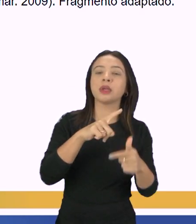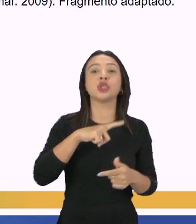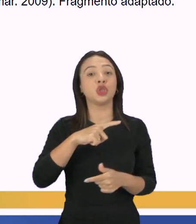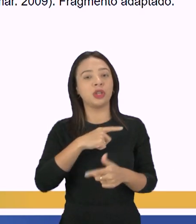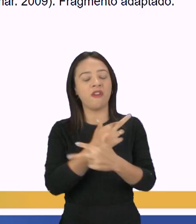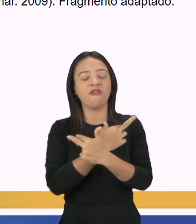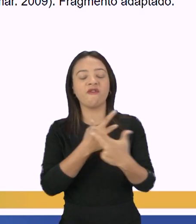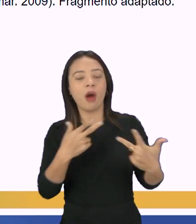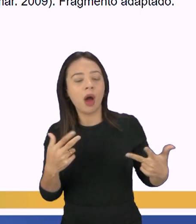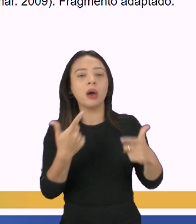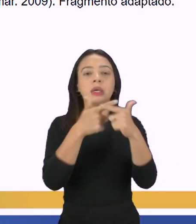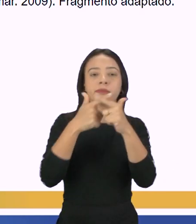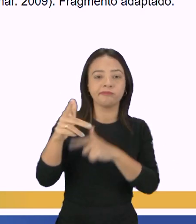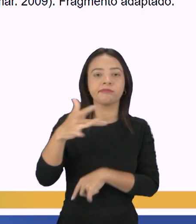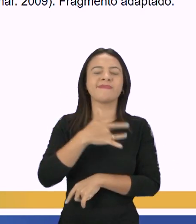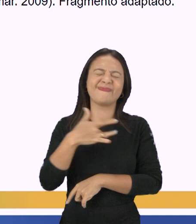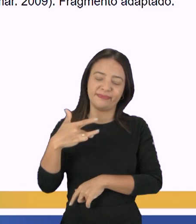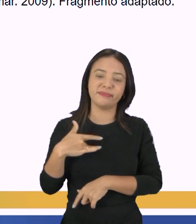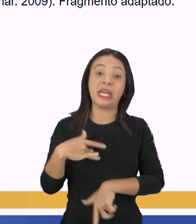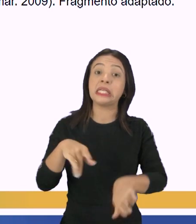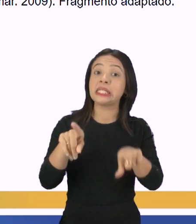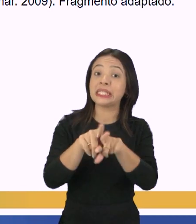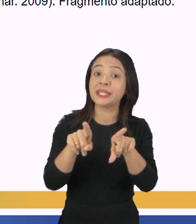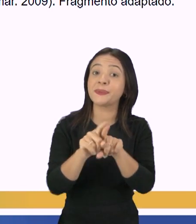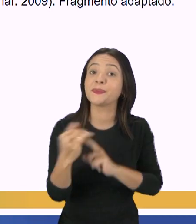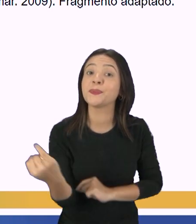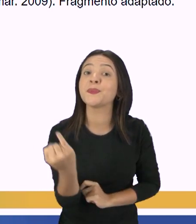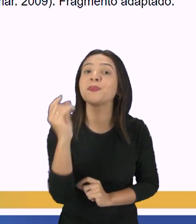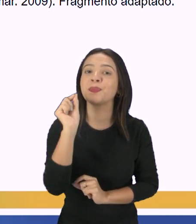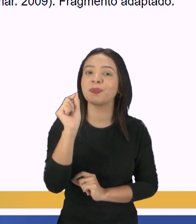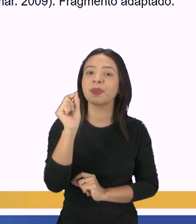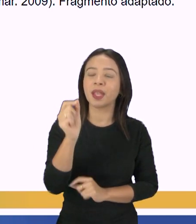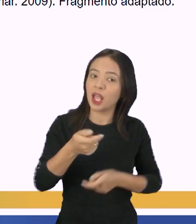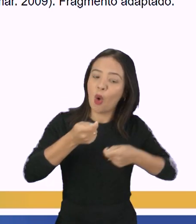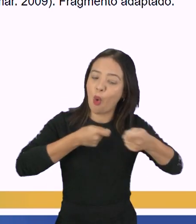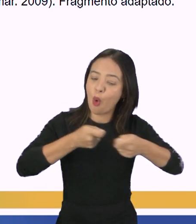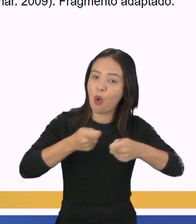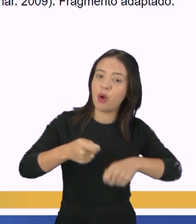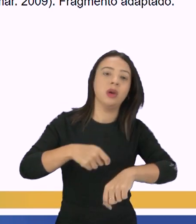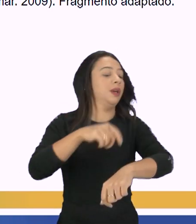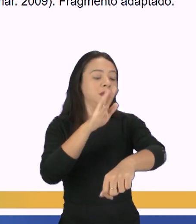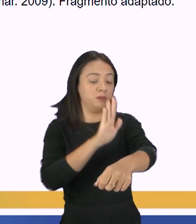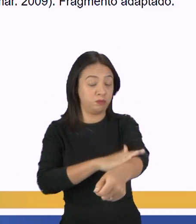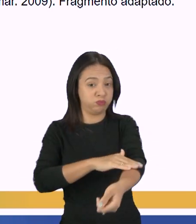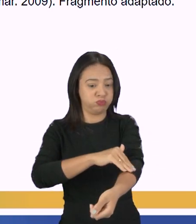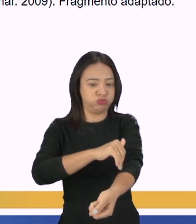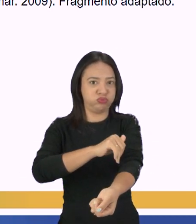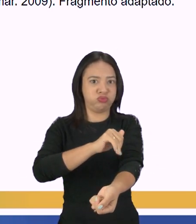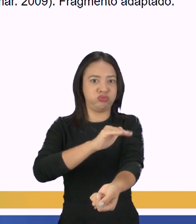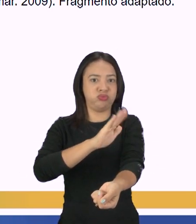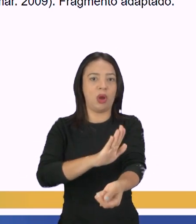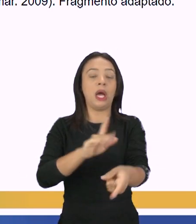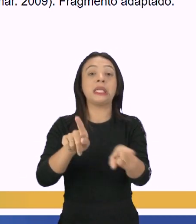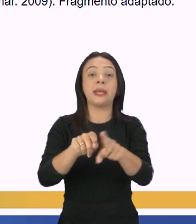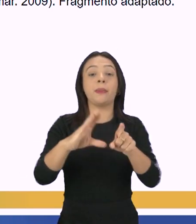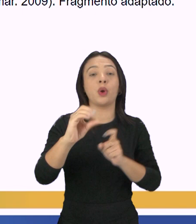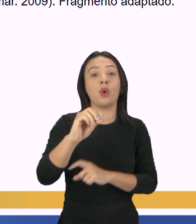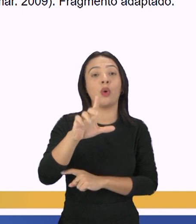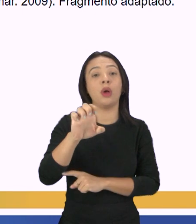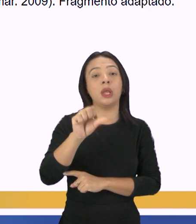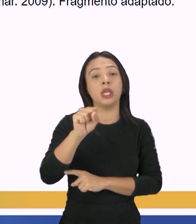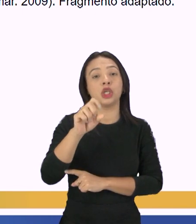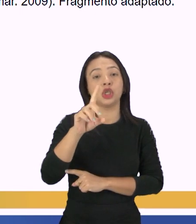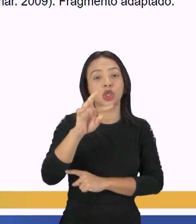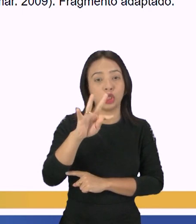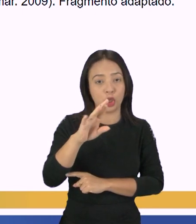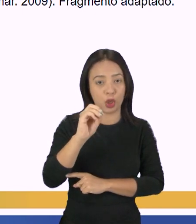desenvolver vários problemas. Além disso, é importante para o controle da pressão arterial, dos níveis de colesterol e de glicose